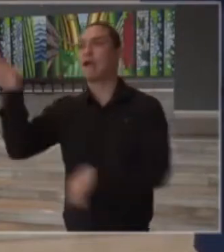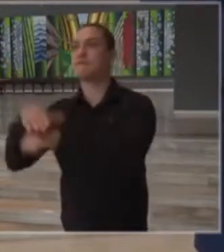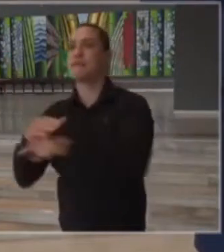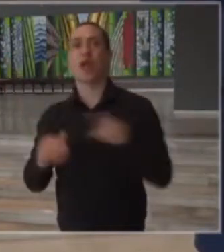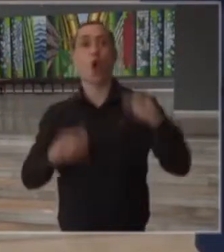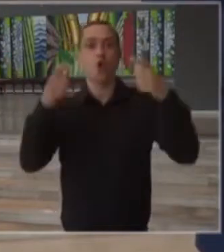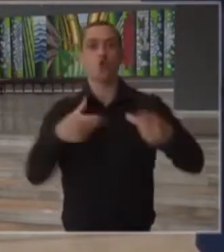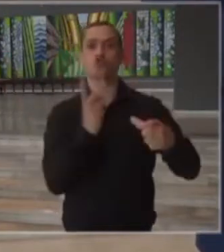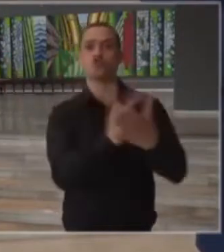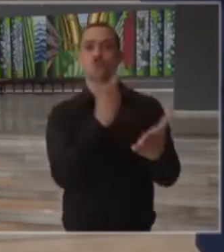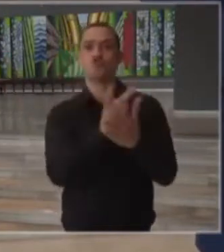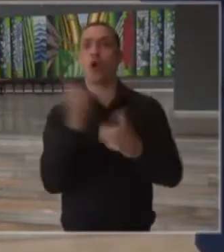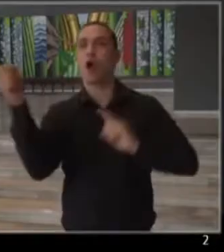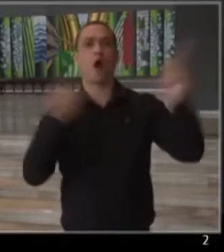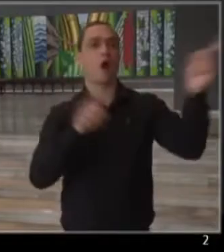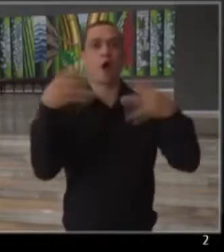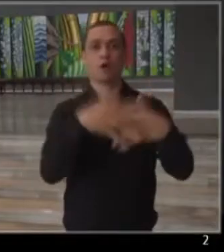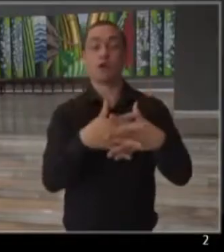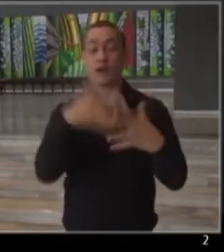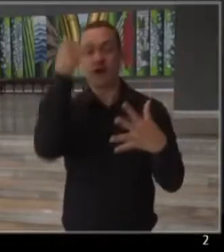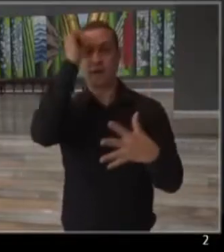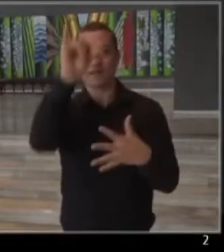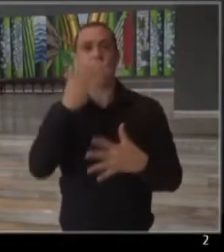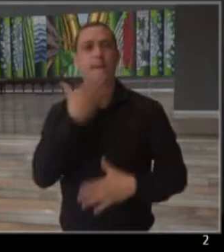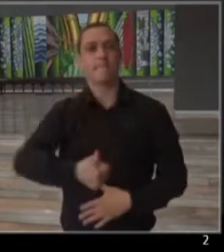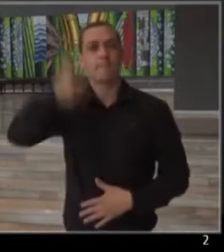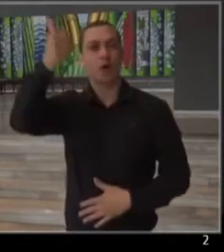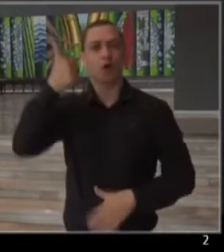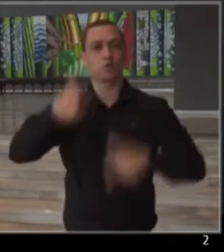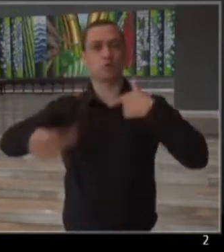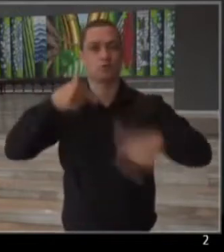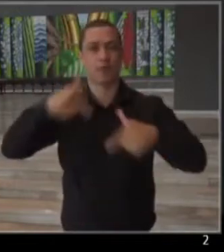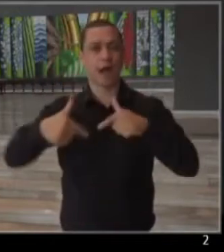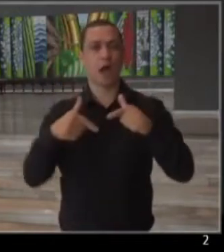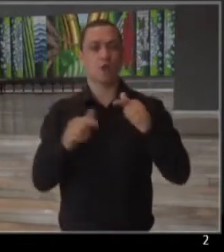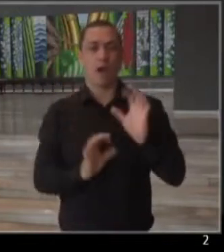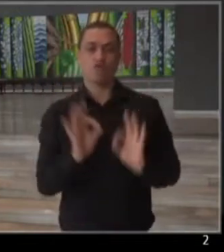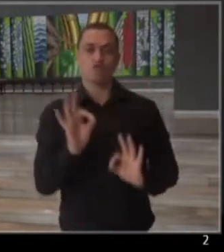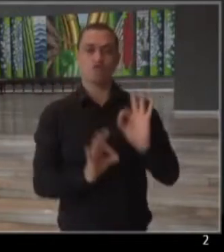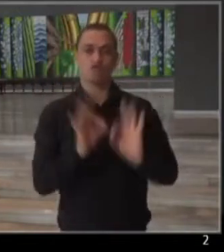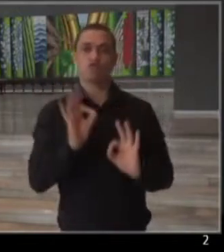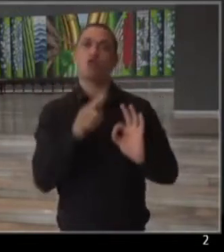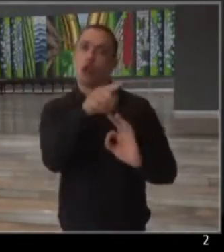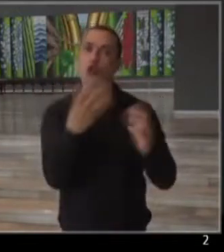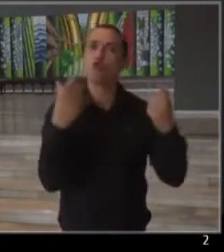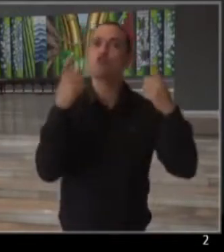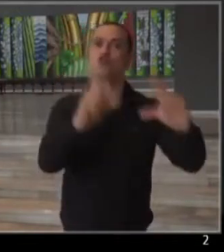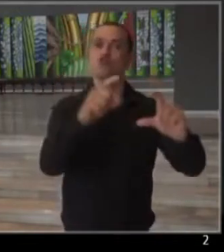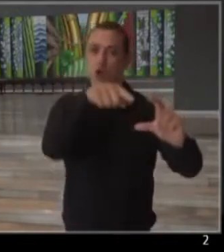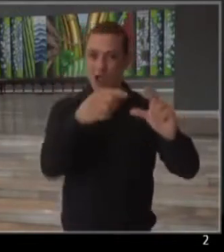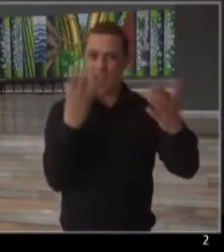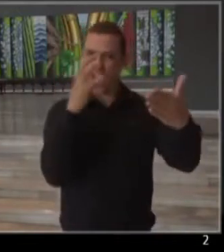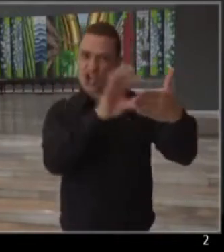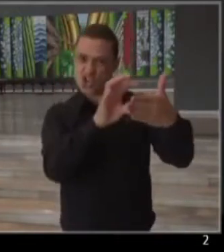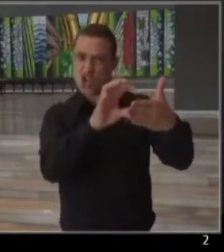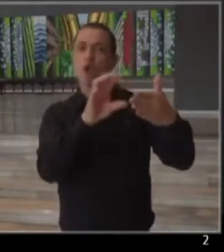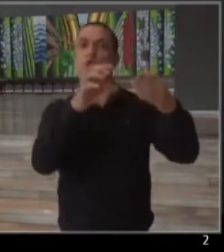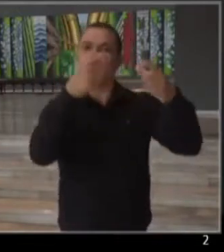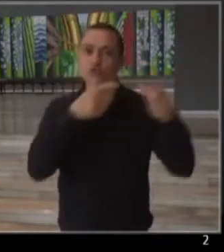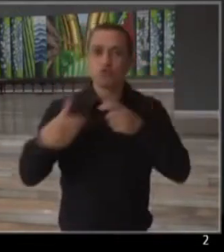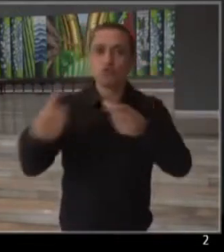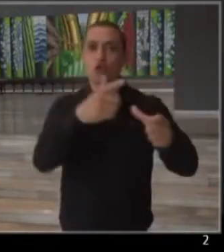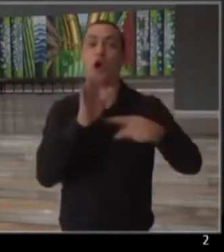região. Então, isso facilita o trabalho, facilita a programação daquela determinada região, naquela determinada